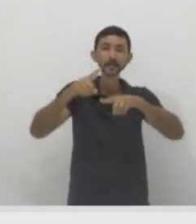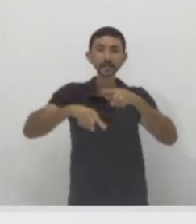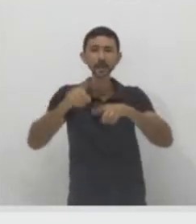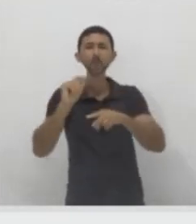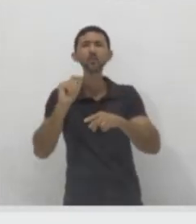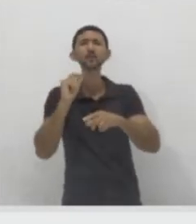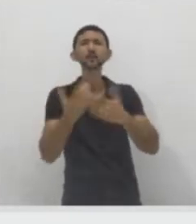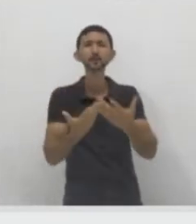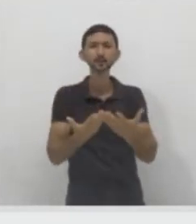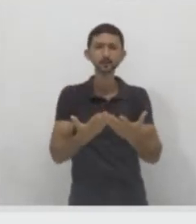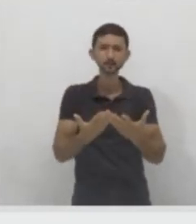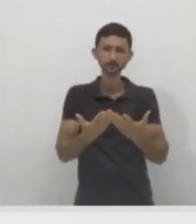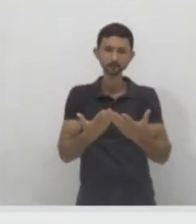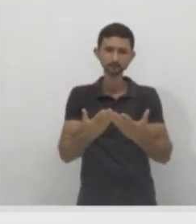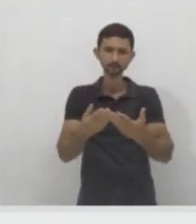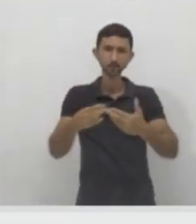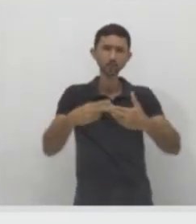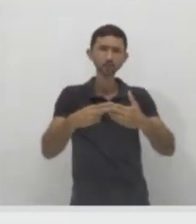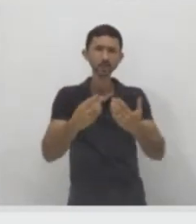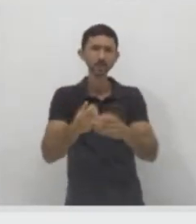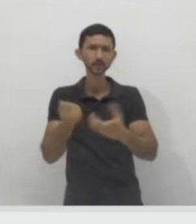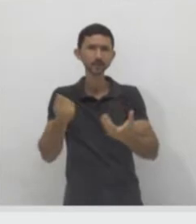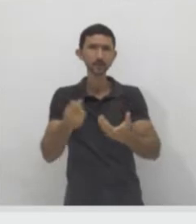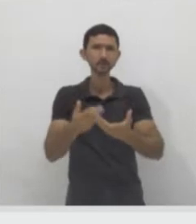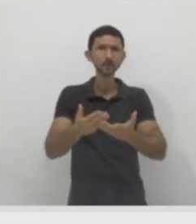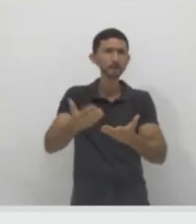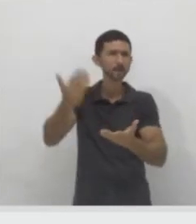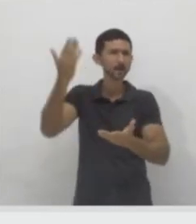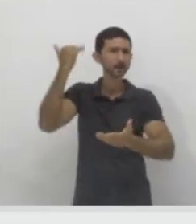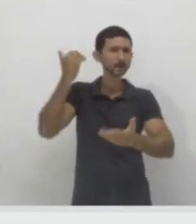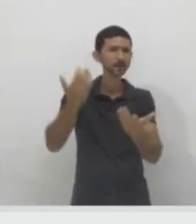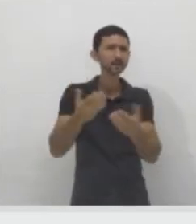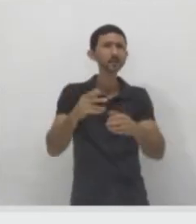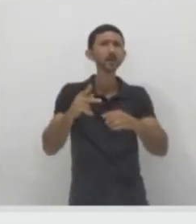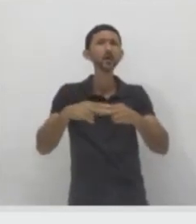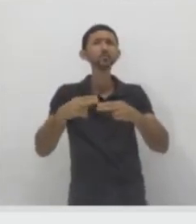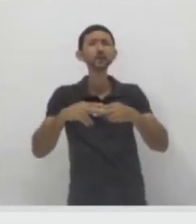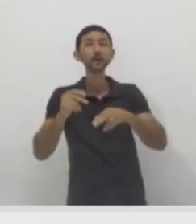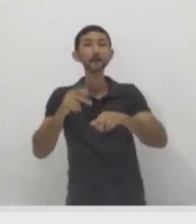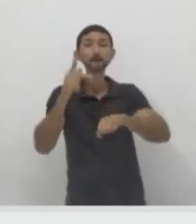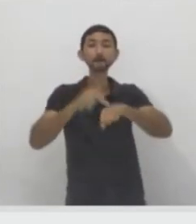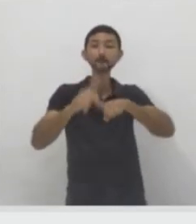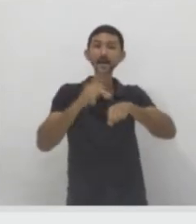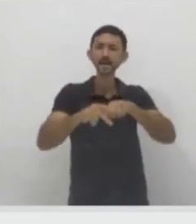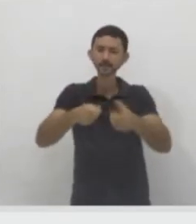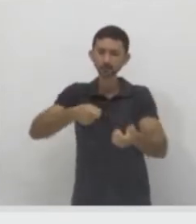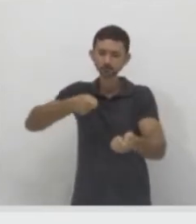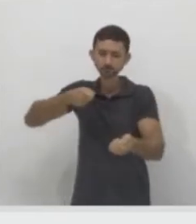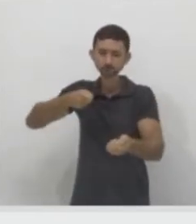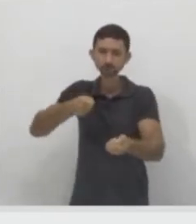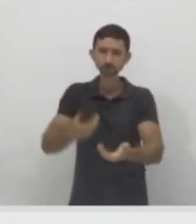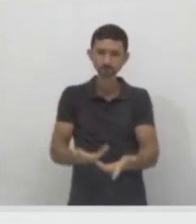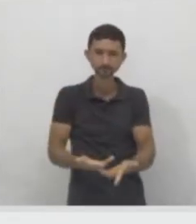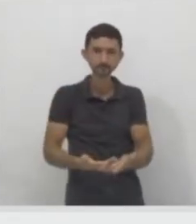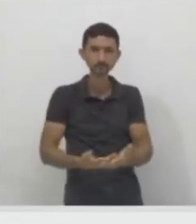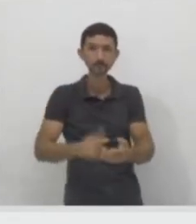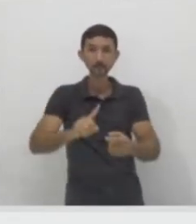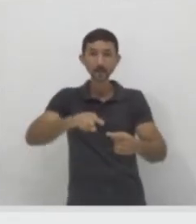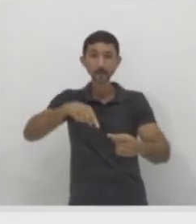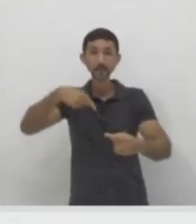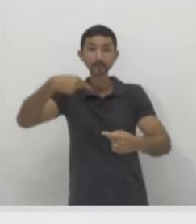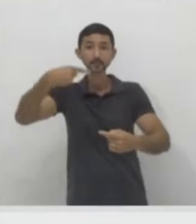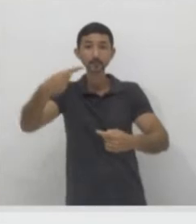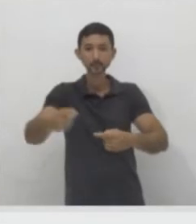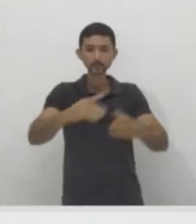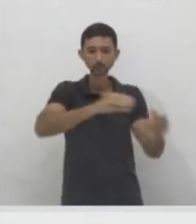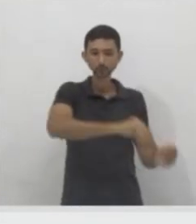pesca e para outras atividades, que era aquela ferramenta ainda da pedra. E o segundo momento, nós temos já essa